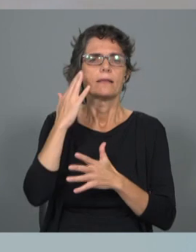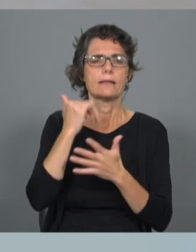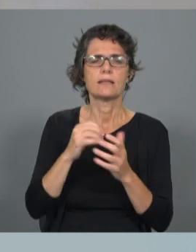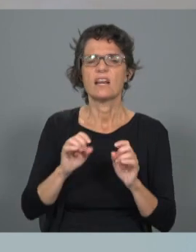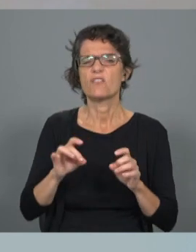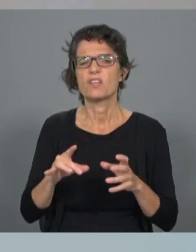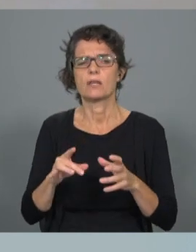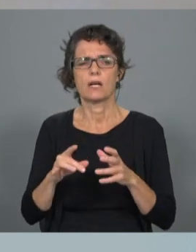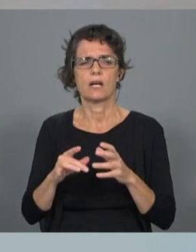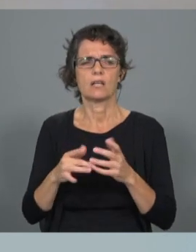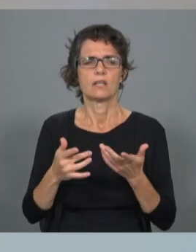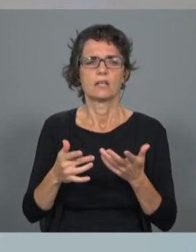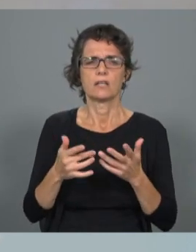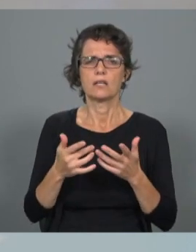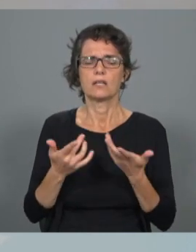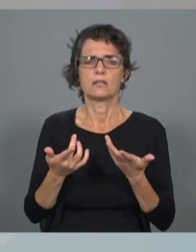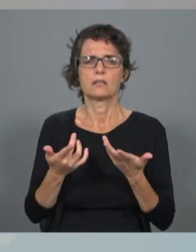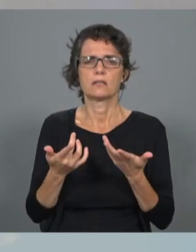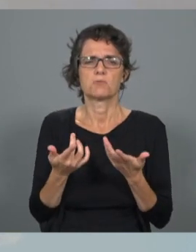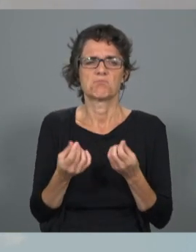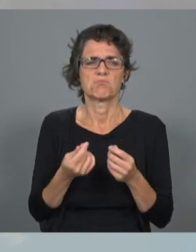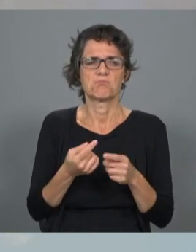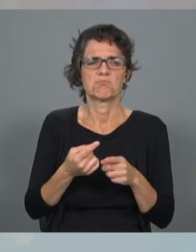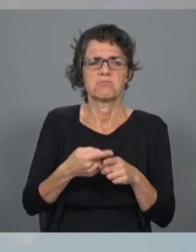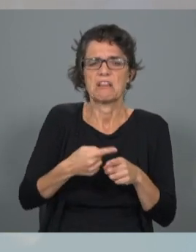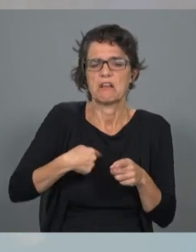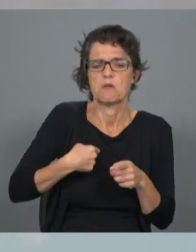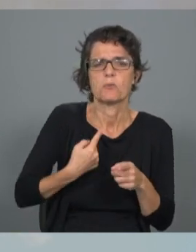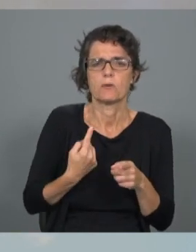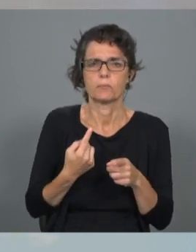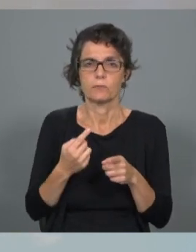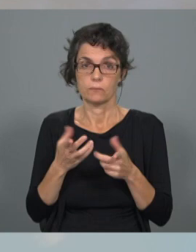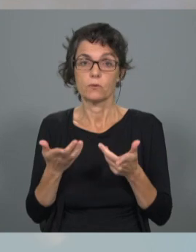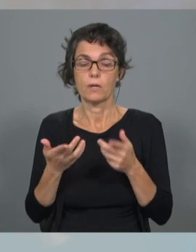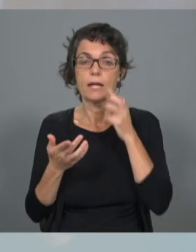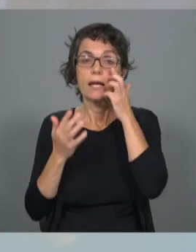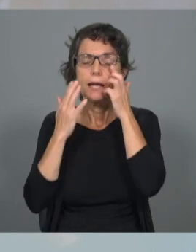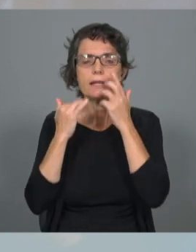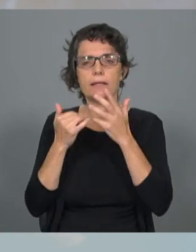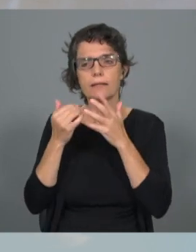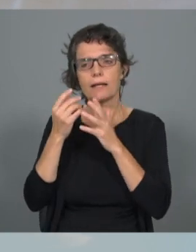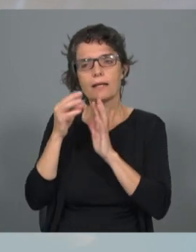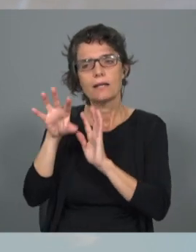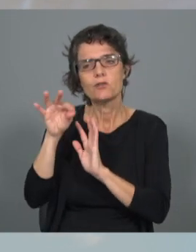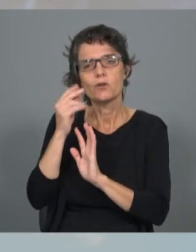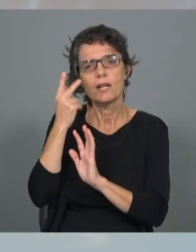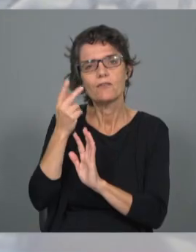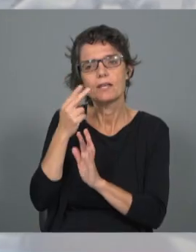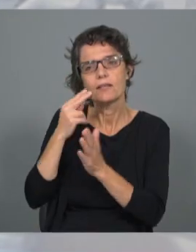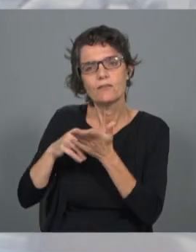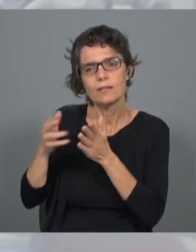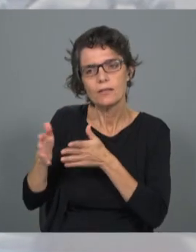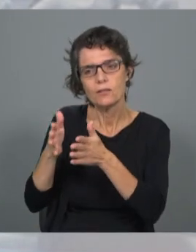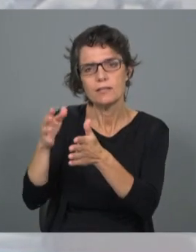nossas intransigências, a nossa autossuficiência, para nos levar justamente para o caminho da verdade e da vida. É uma palavra que nos leva a